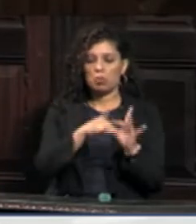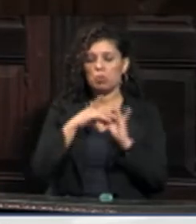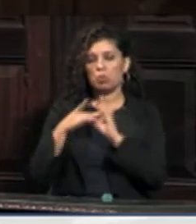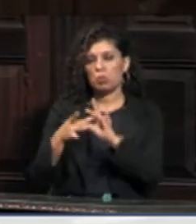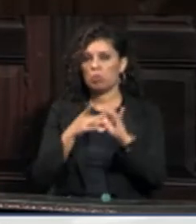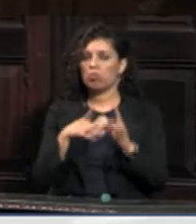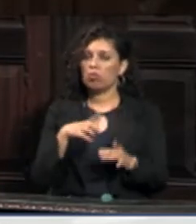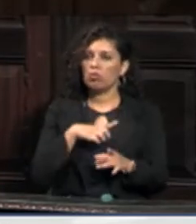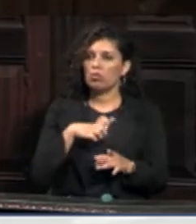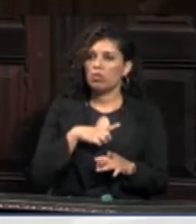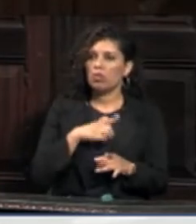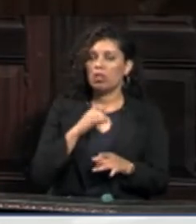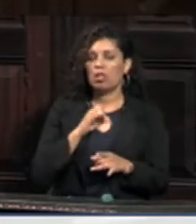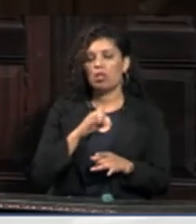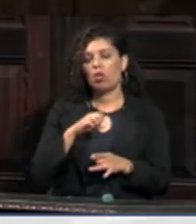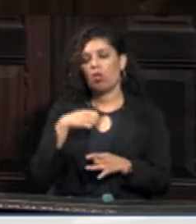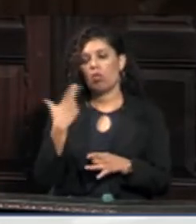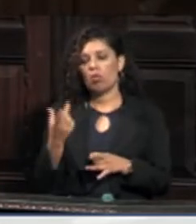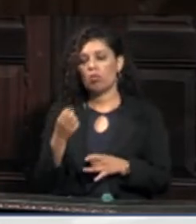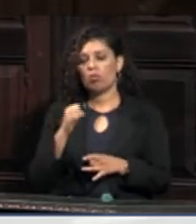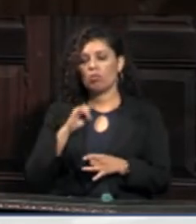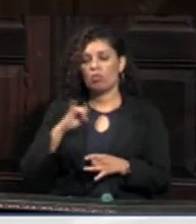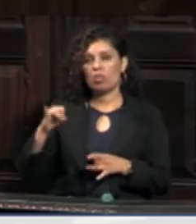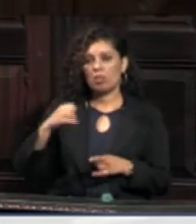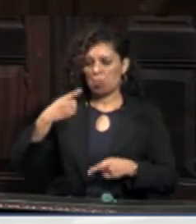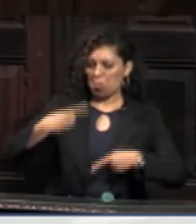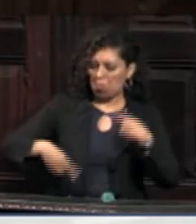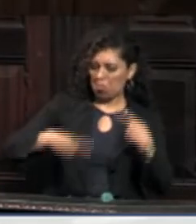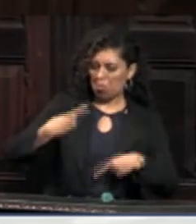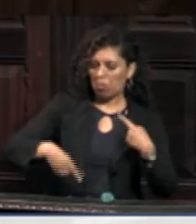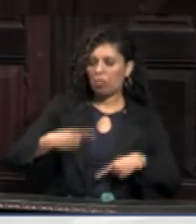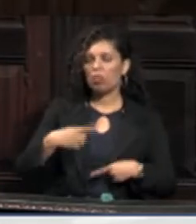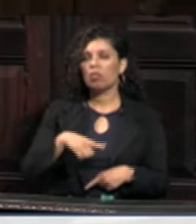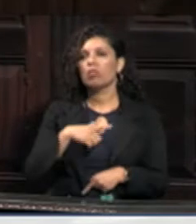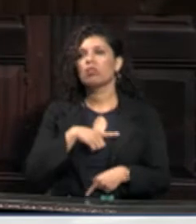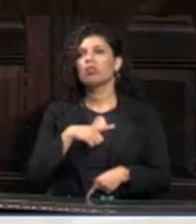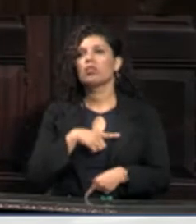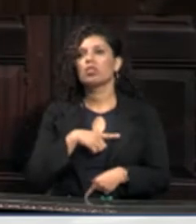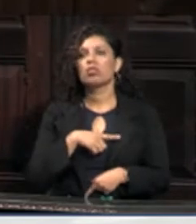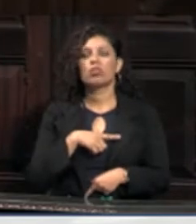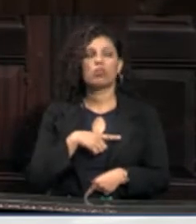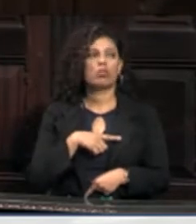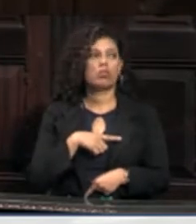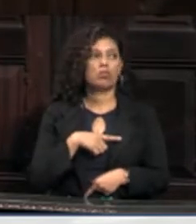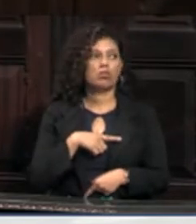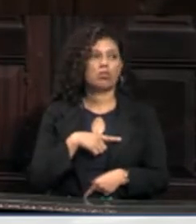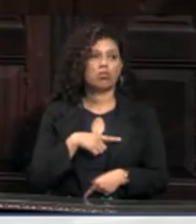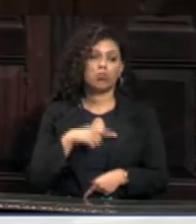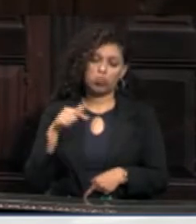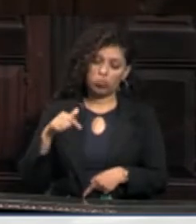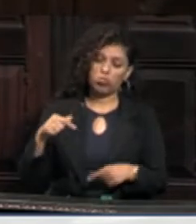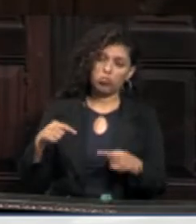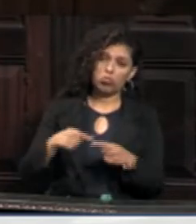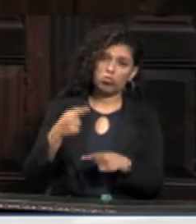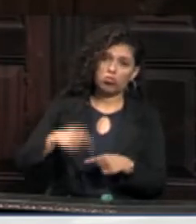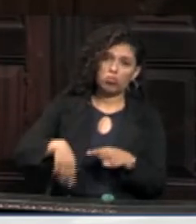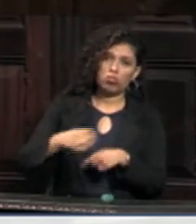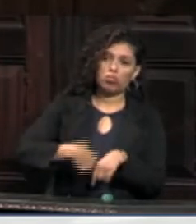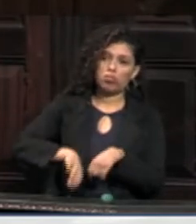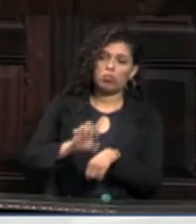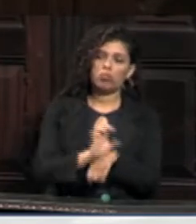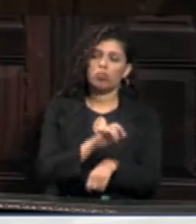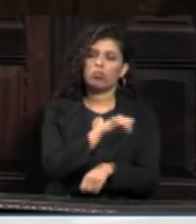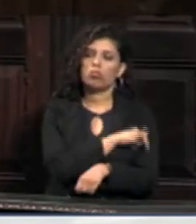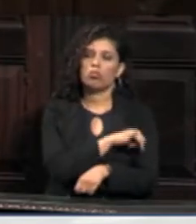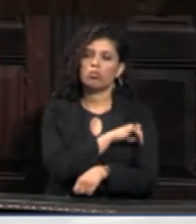seja em diversas unidades federativas, inclusive no estado do Rio de Janeiro,